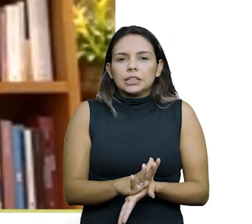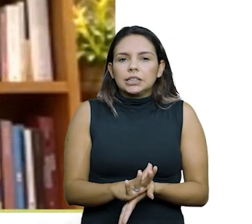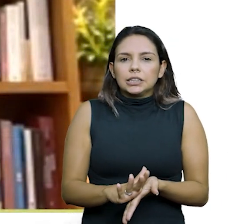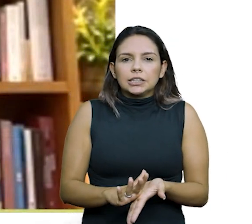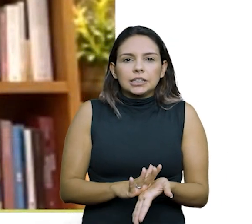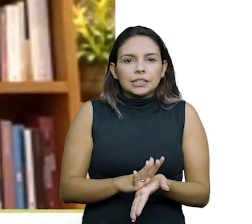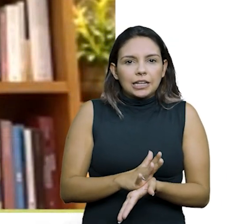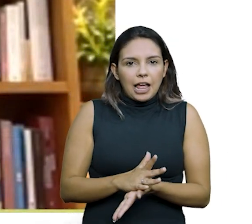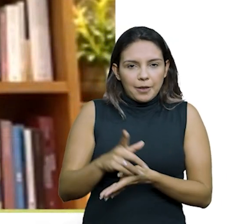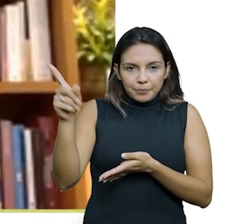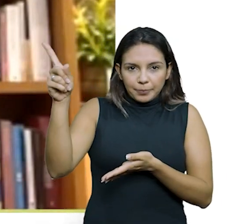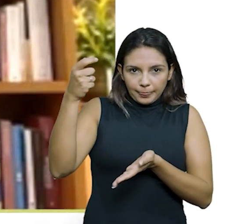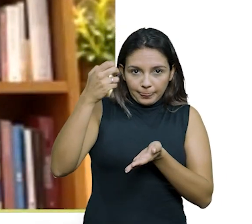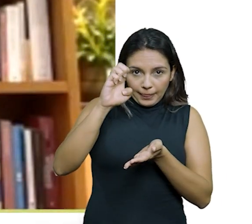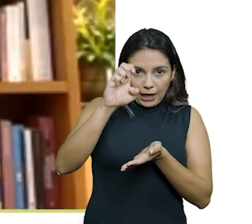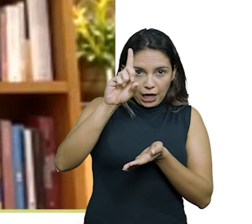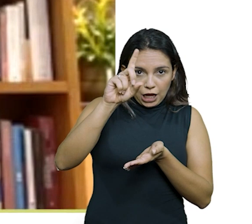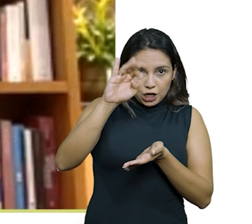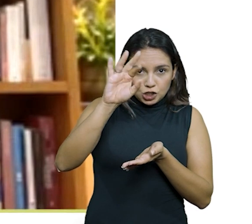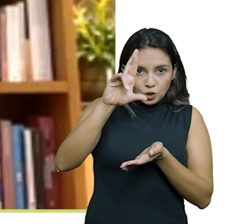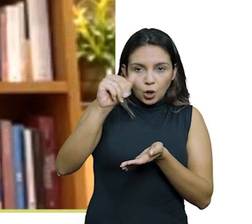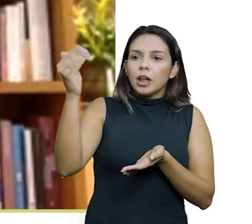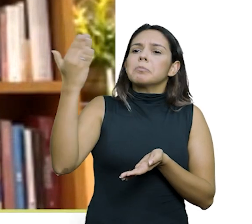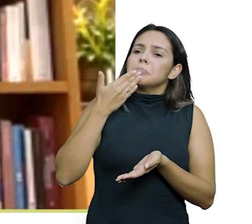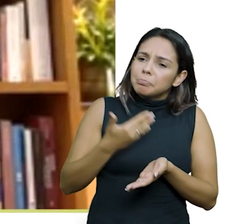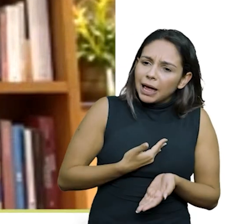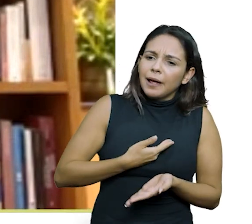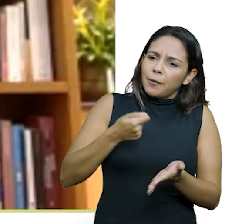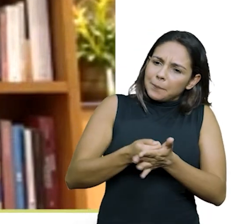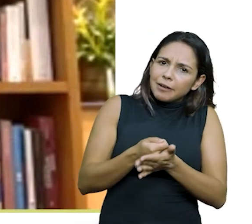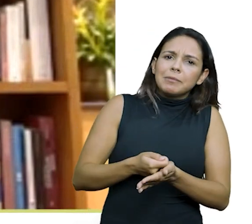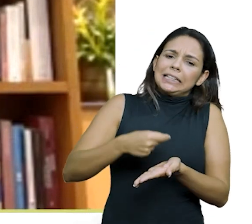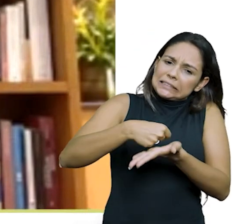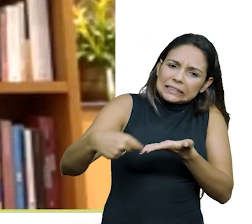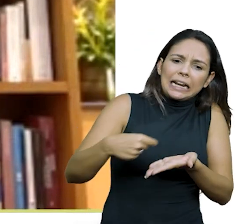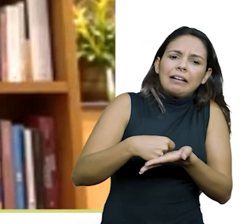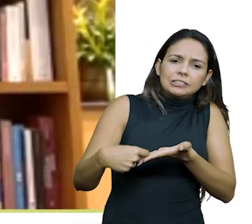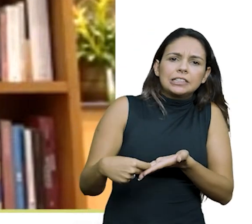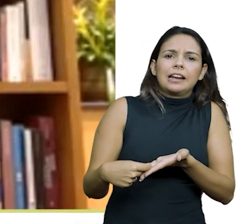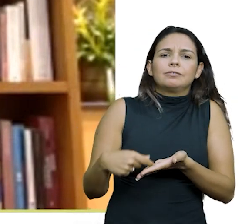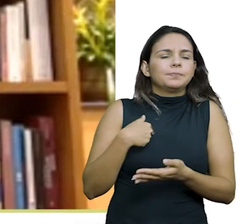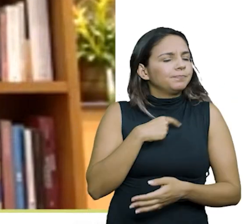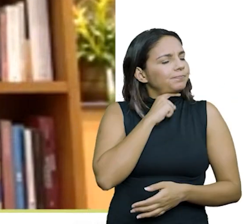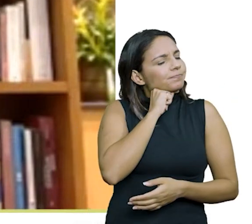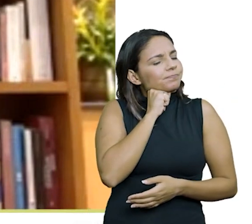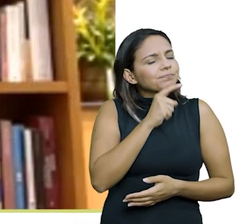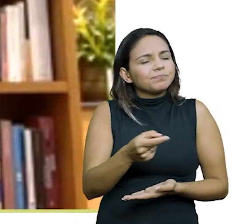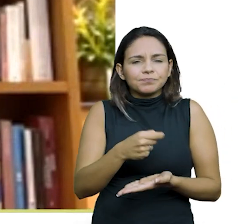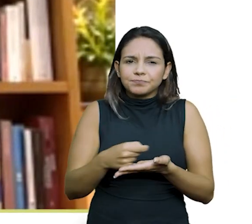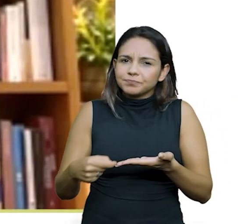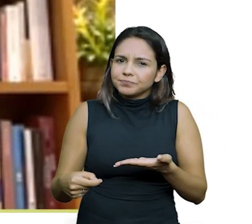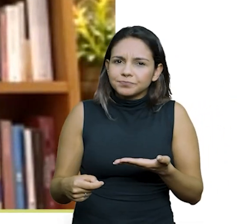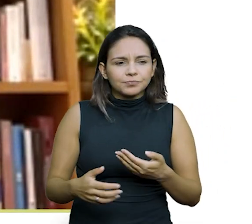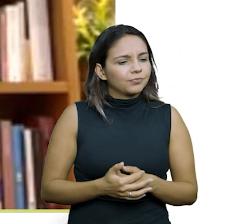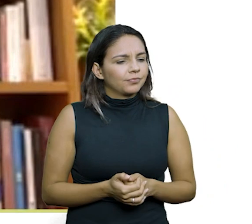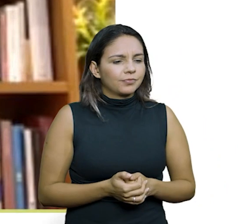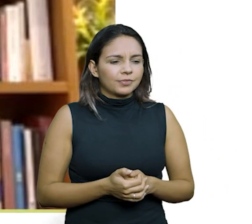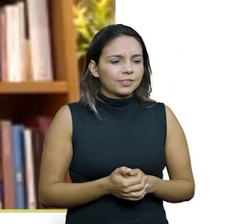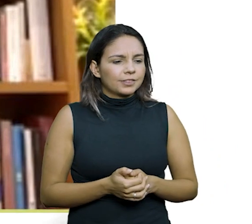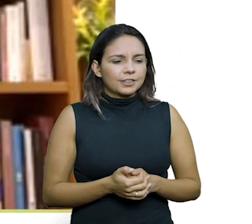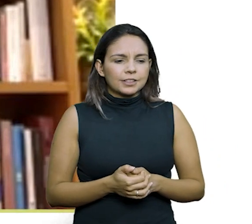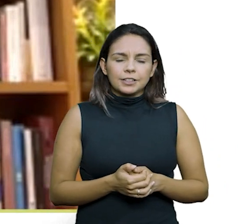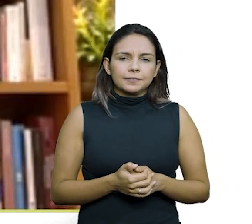A minha editora está cobrando há muito tempo. Eu já fiz uns brainstorm com a Ida,